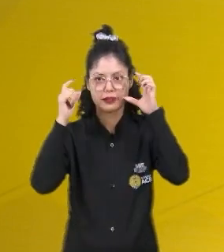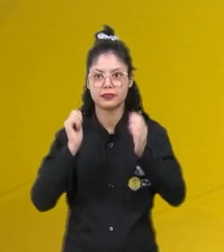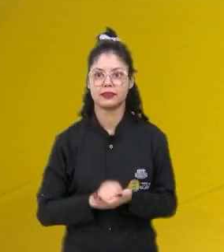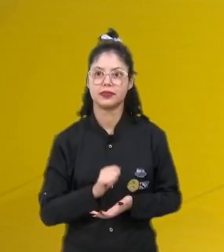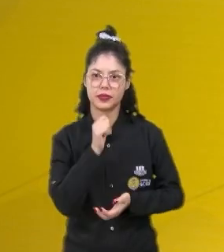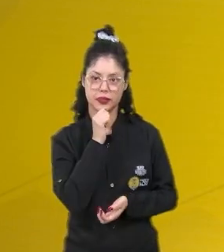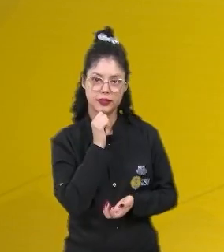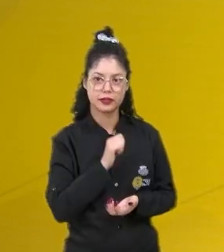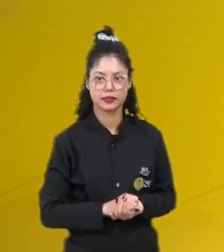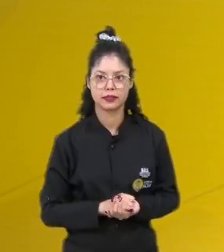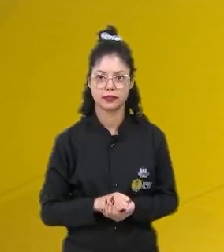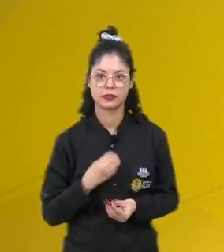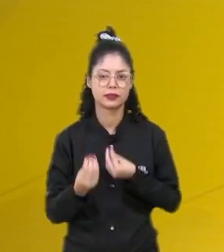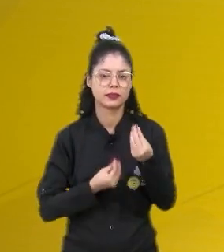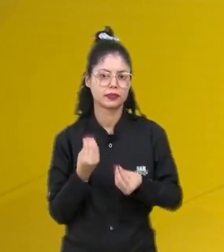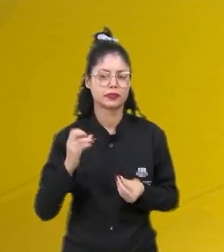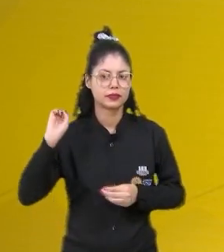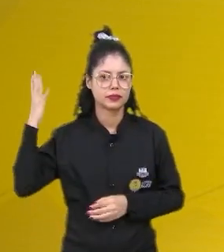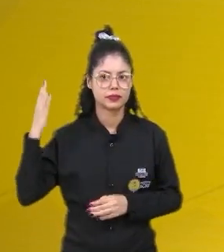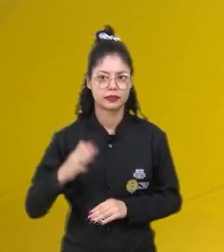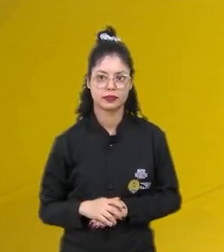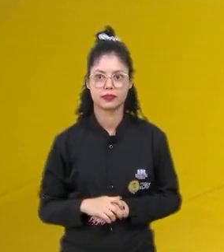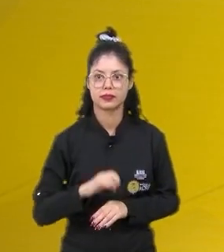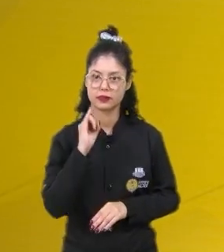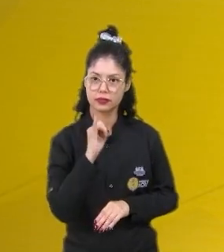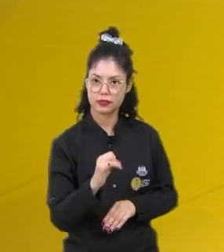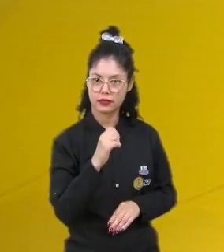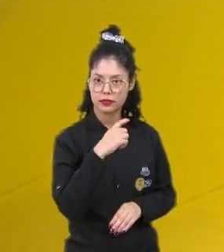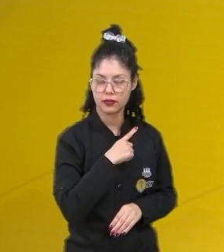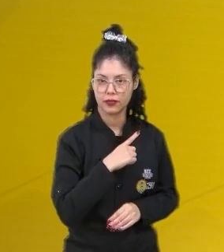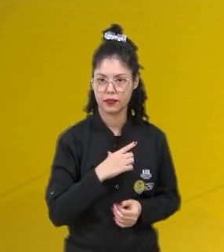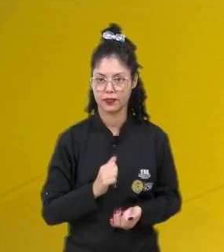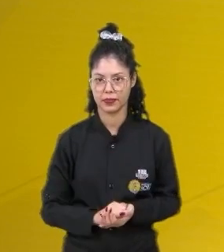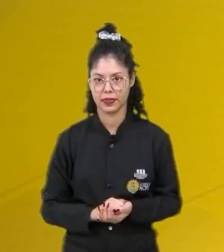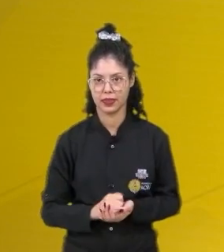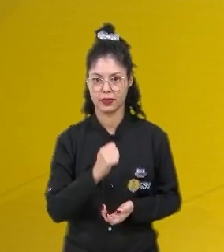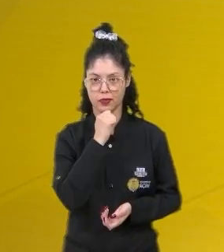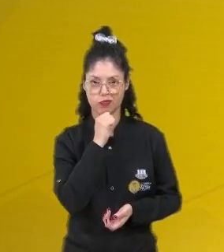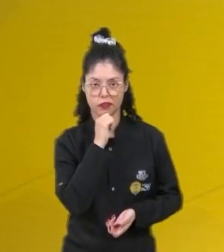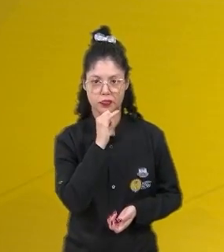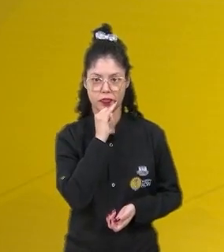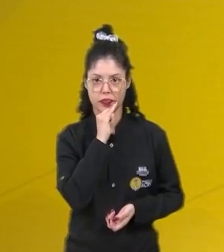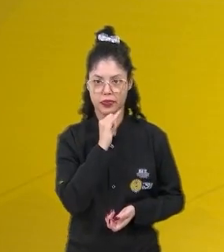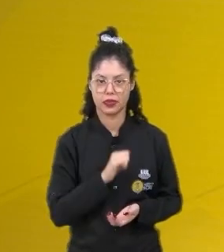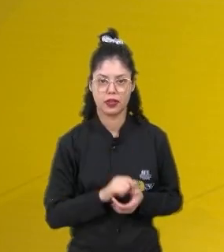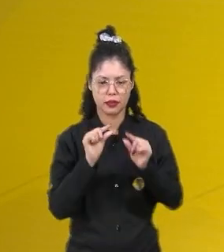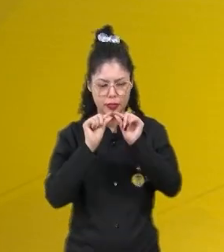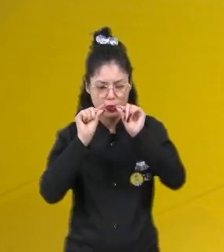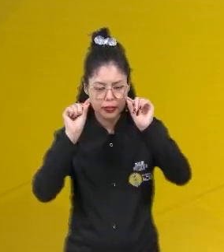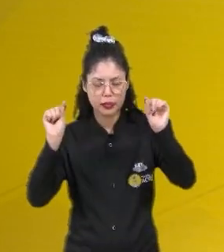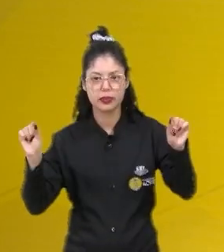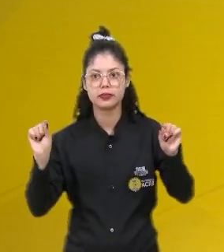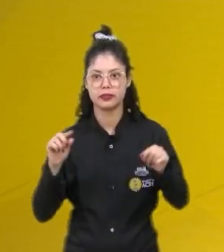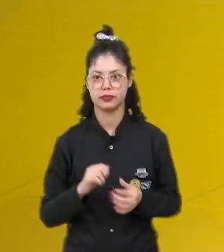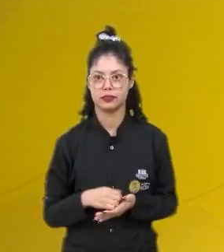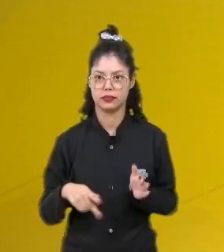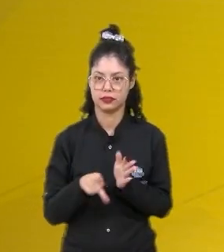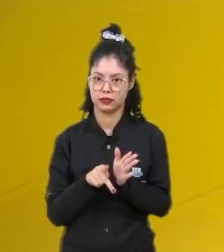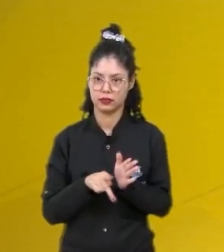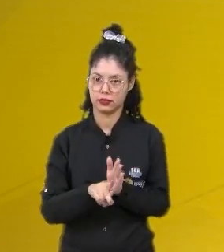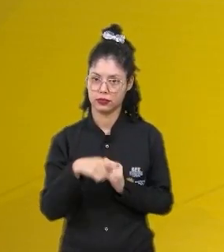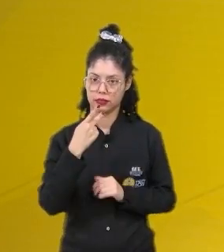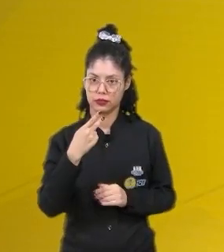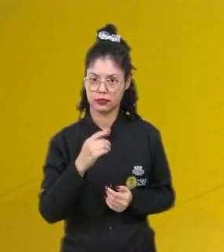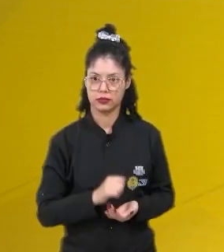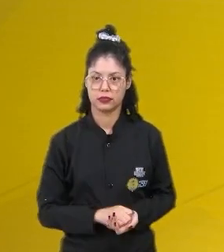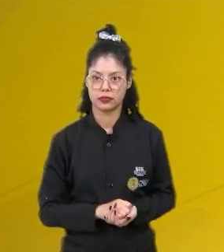proteção, é claro. Como é que funciona isso? Se você tem uma taça de cristal, por exemplo, que é mais fino, né, do que o vidro propriamente